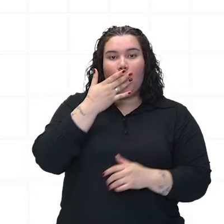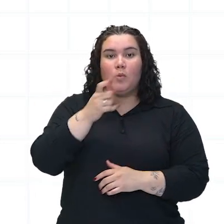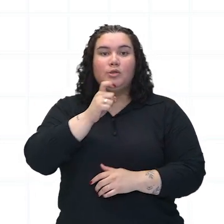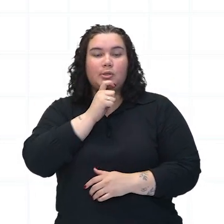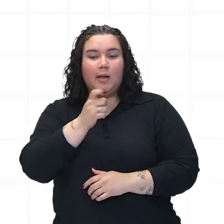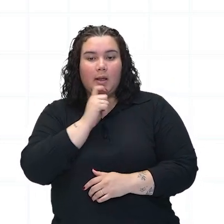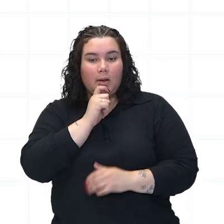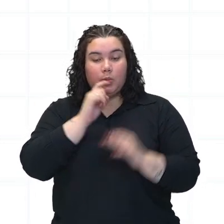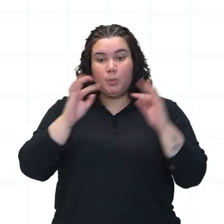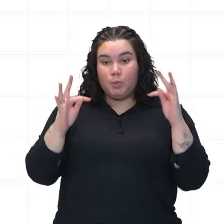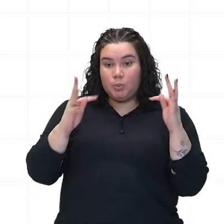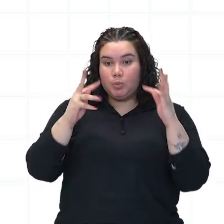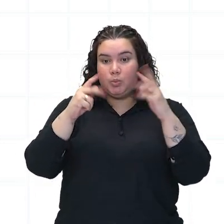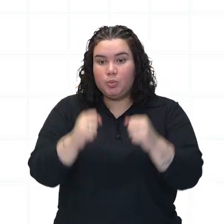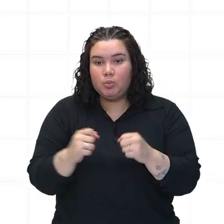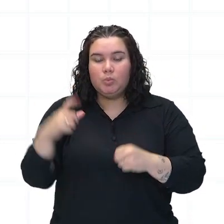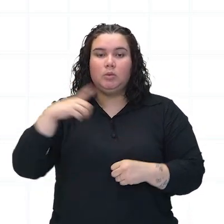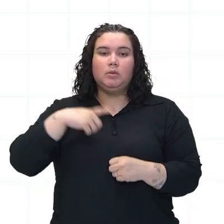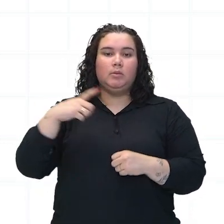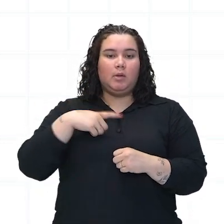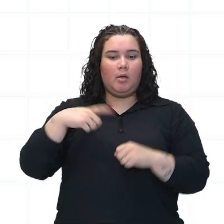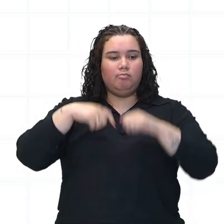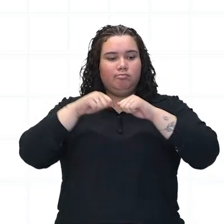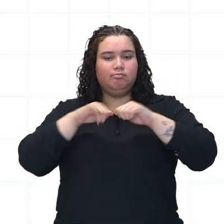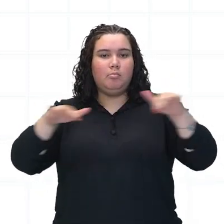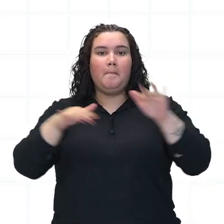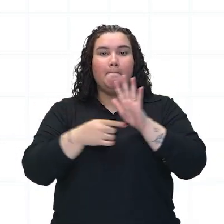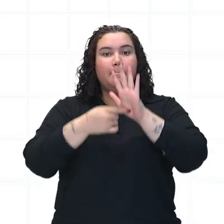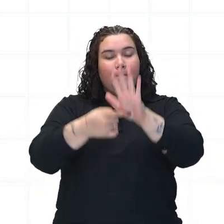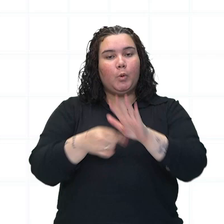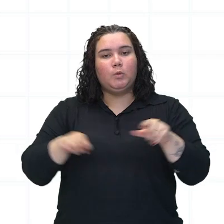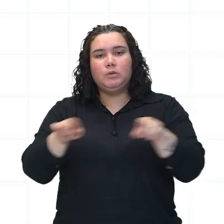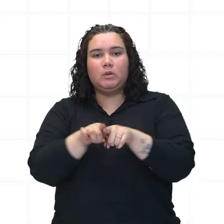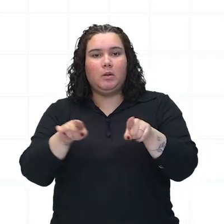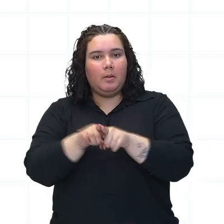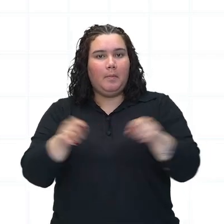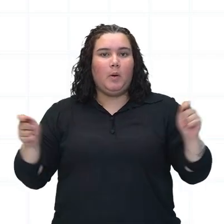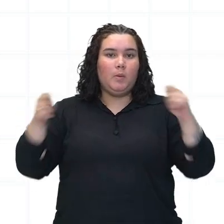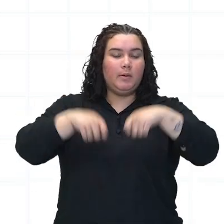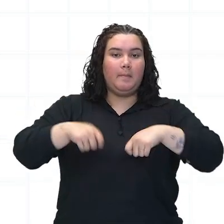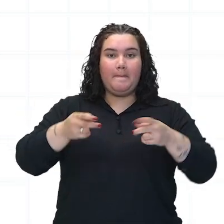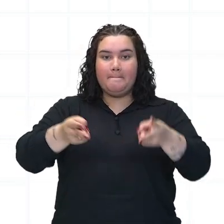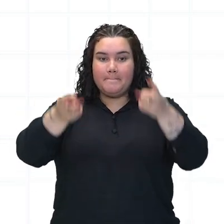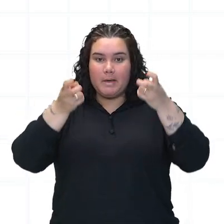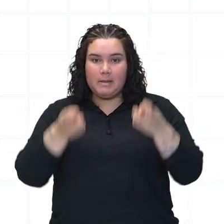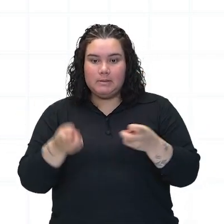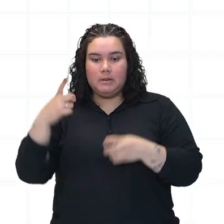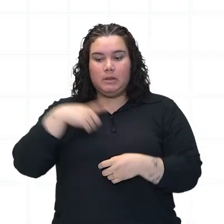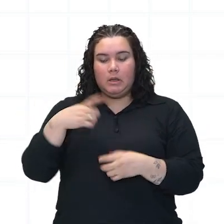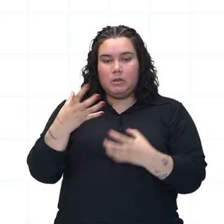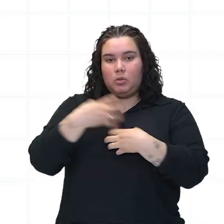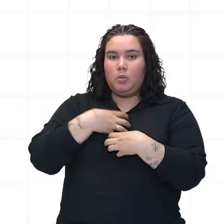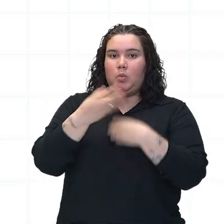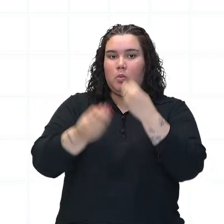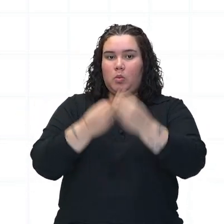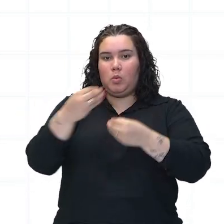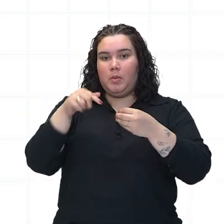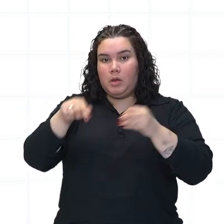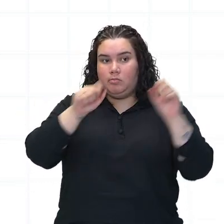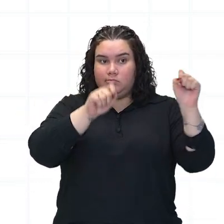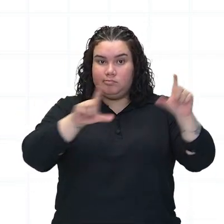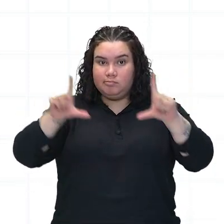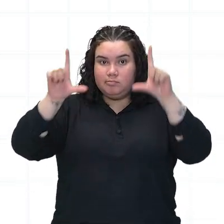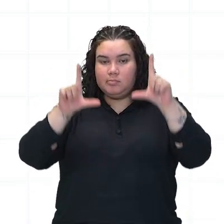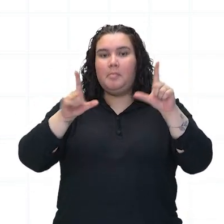fria. E isso tudo vai para além. Mostra que também conseguimos perceber, sentir.